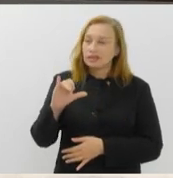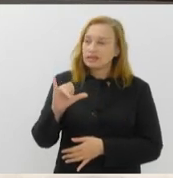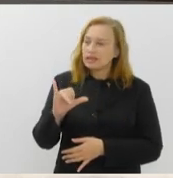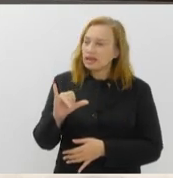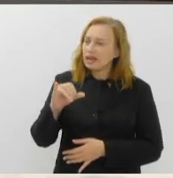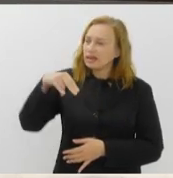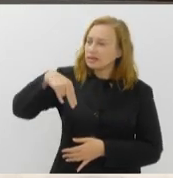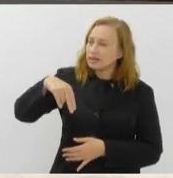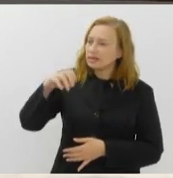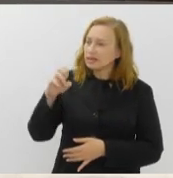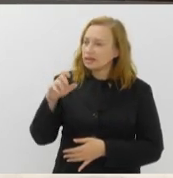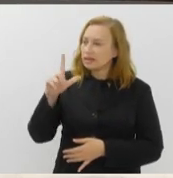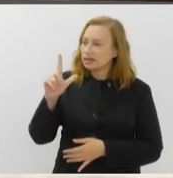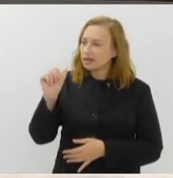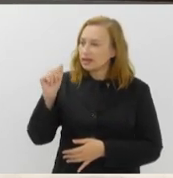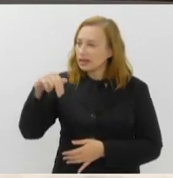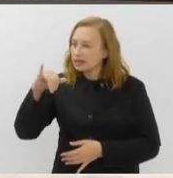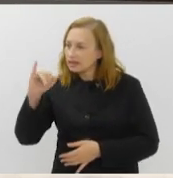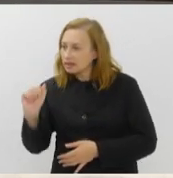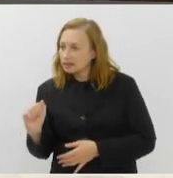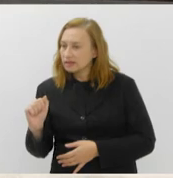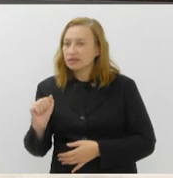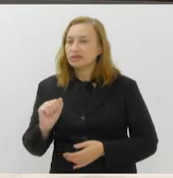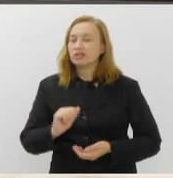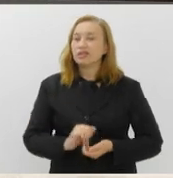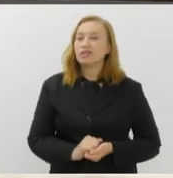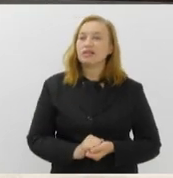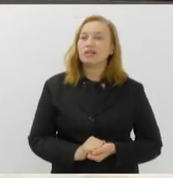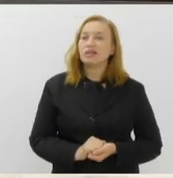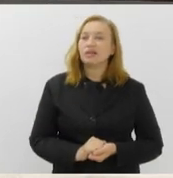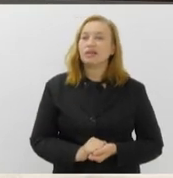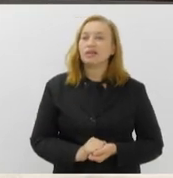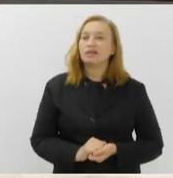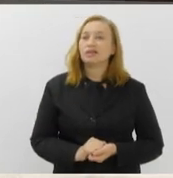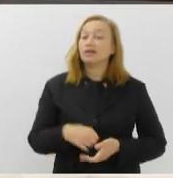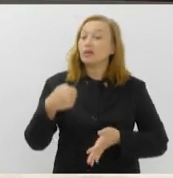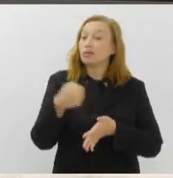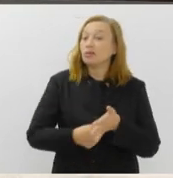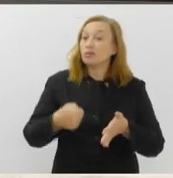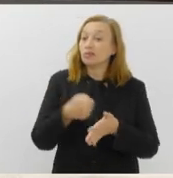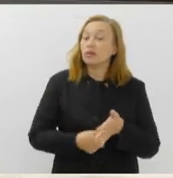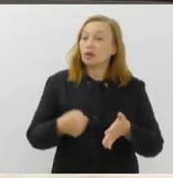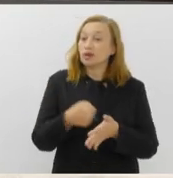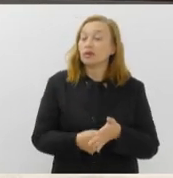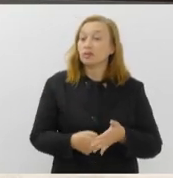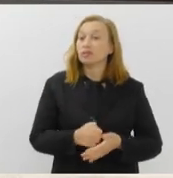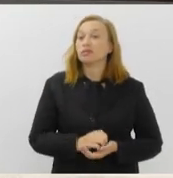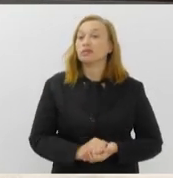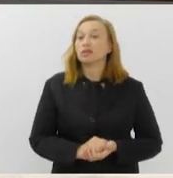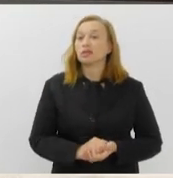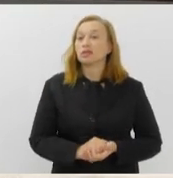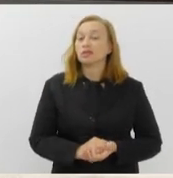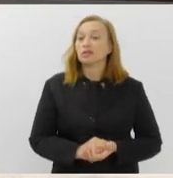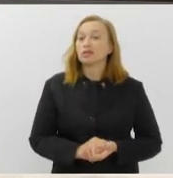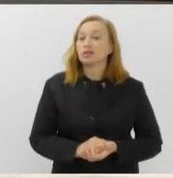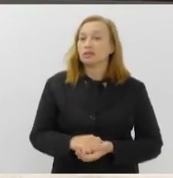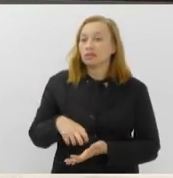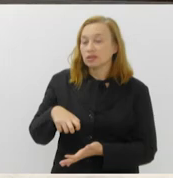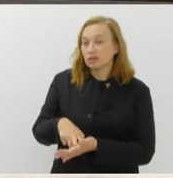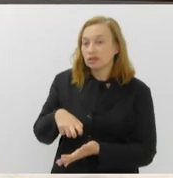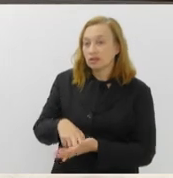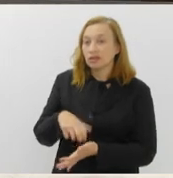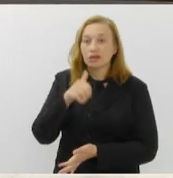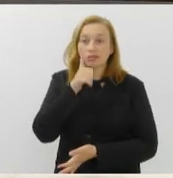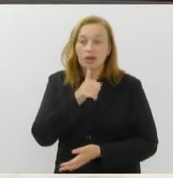ato contra o projeto de lei 709, que busca punir as pessoas, que busca punir as